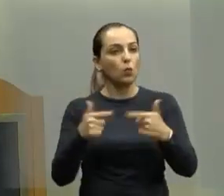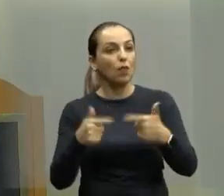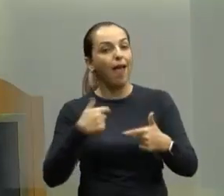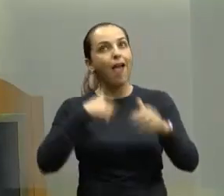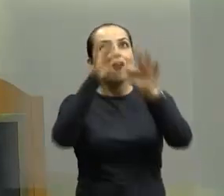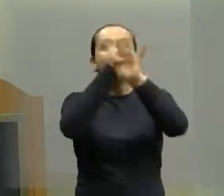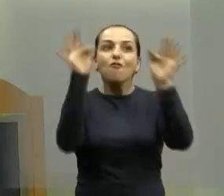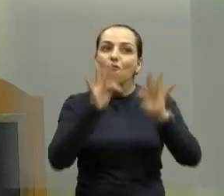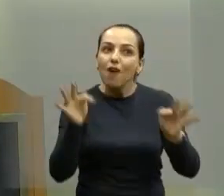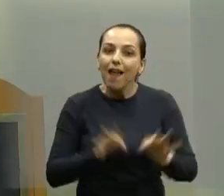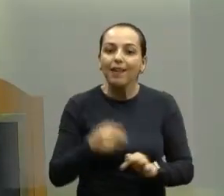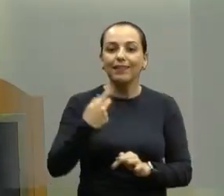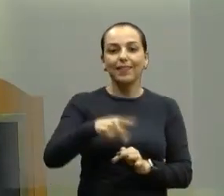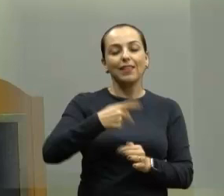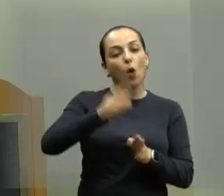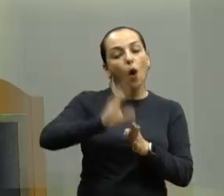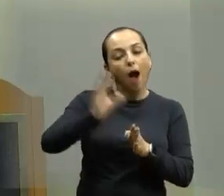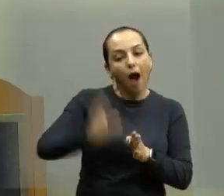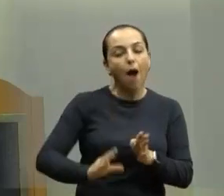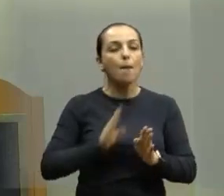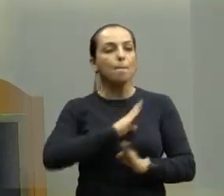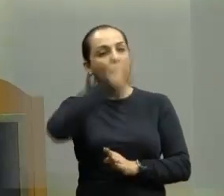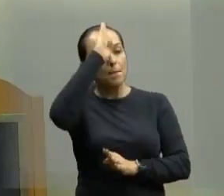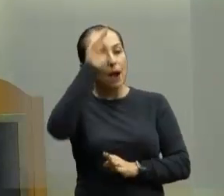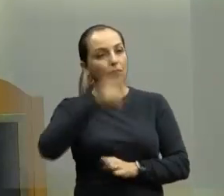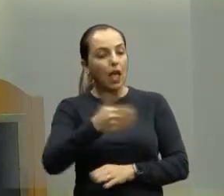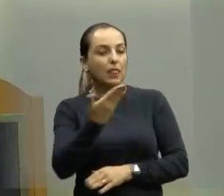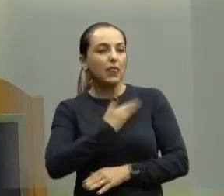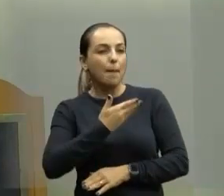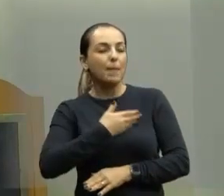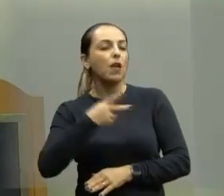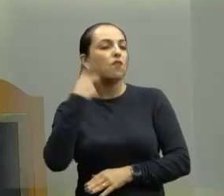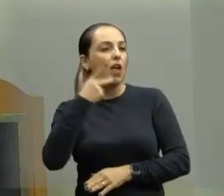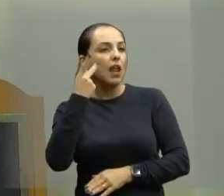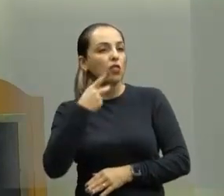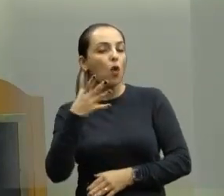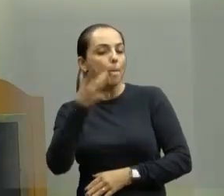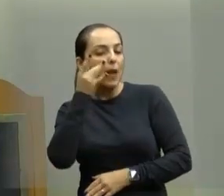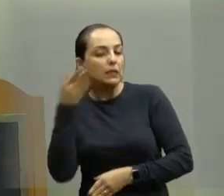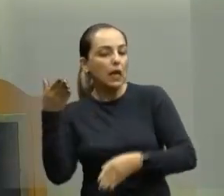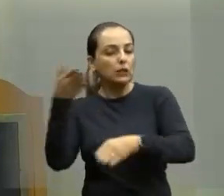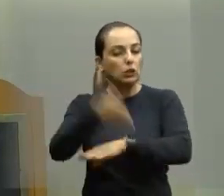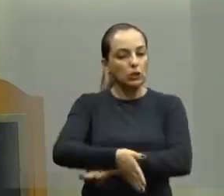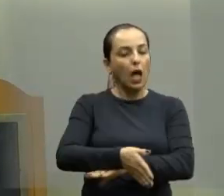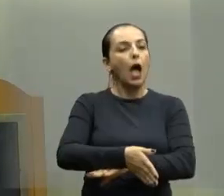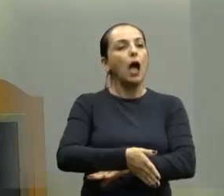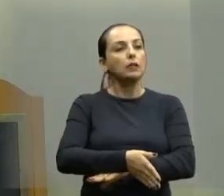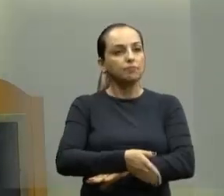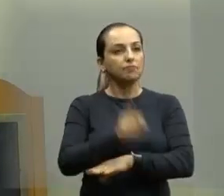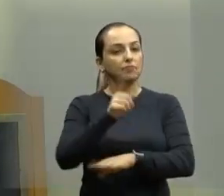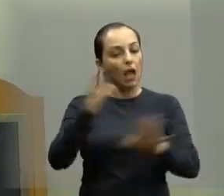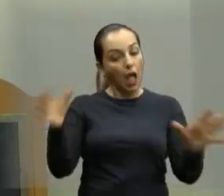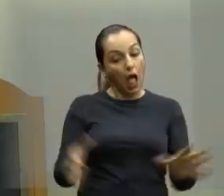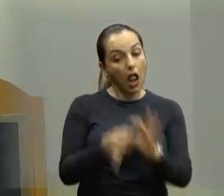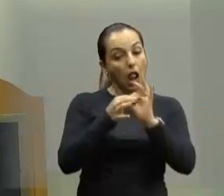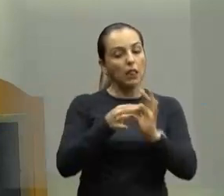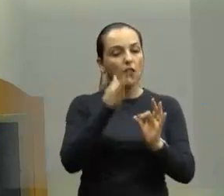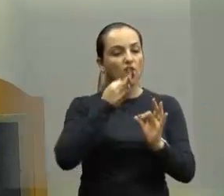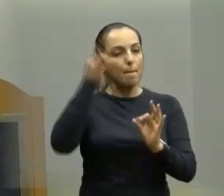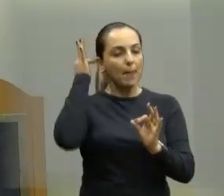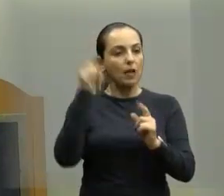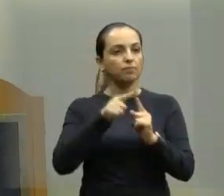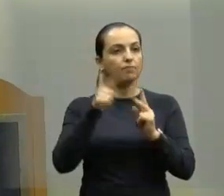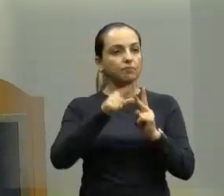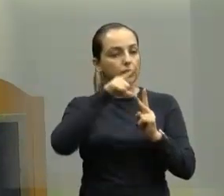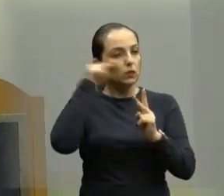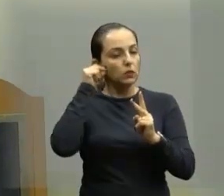né com esta casa principalmente né com as minhas colegas vereadoras que estiveram presentes né aliada Fabi Virgílio